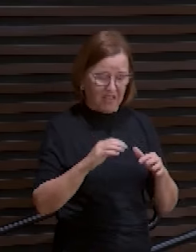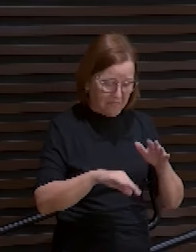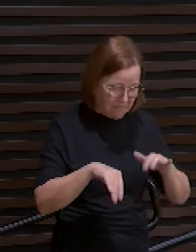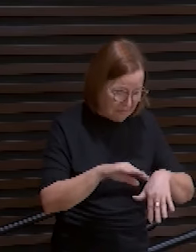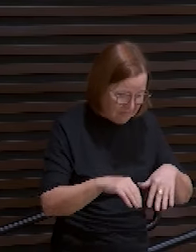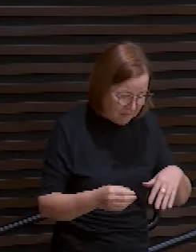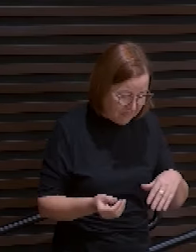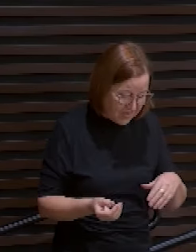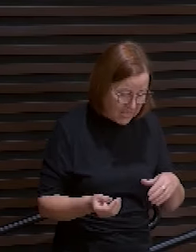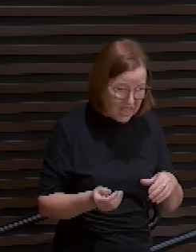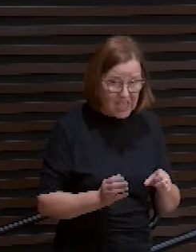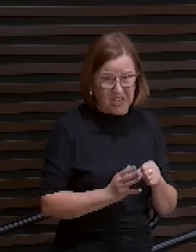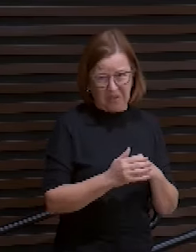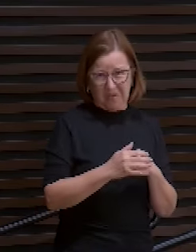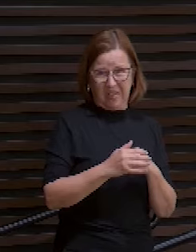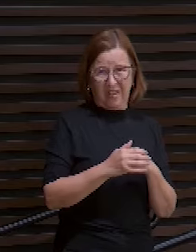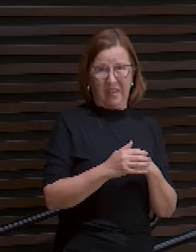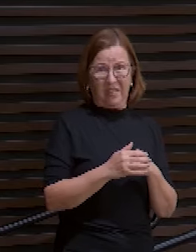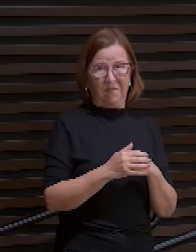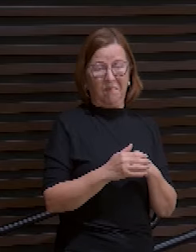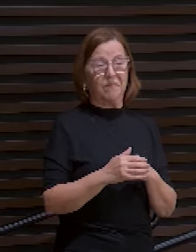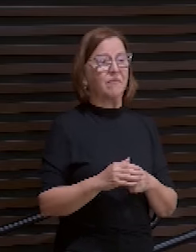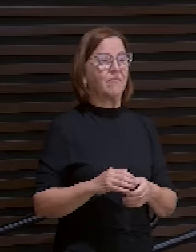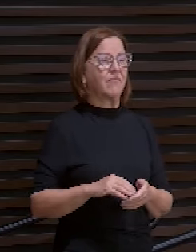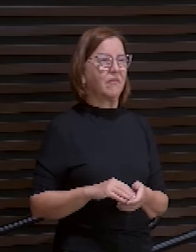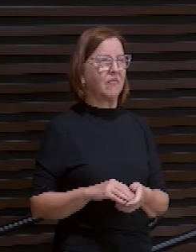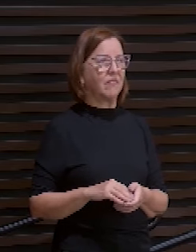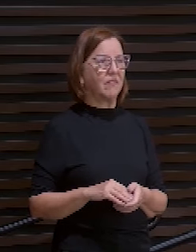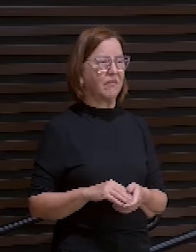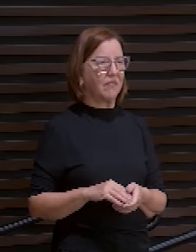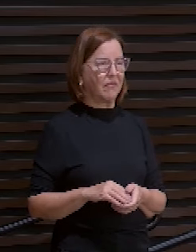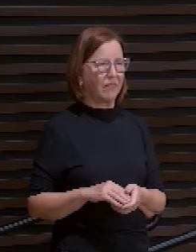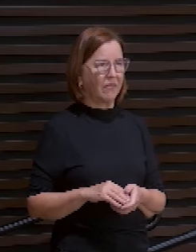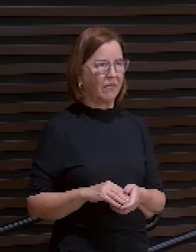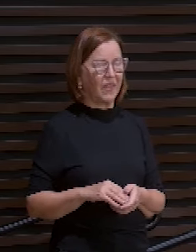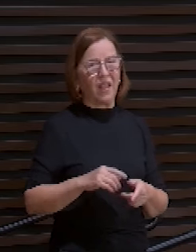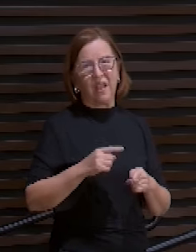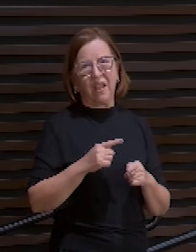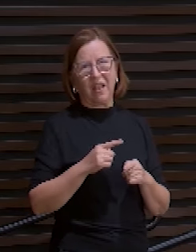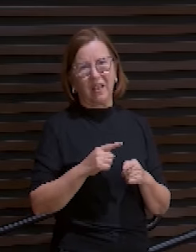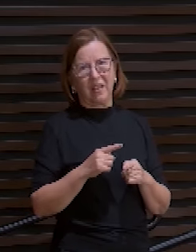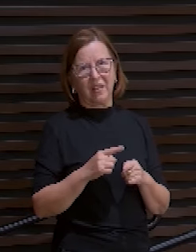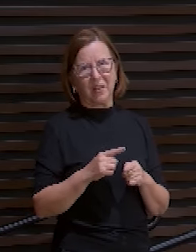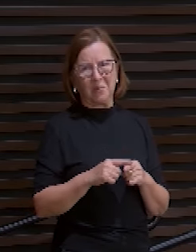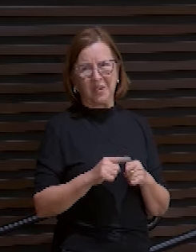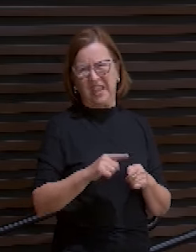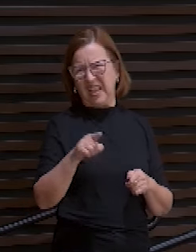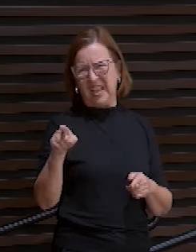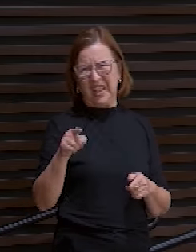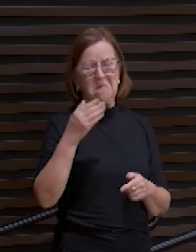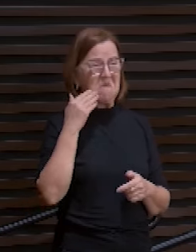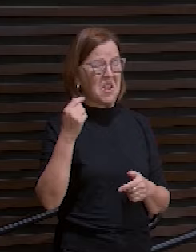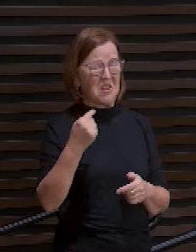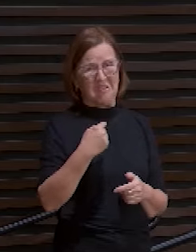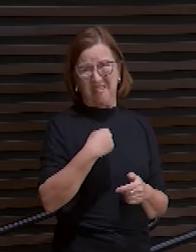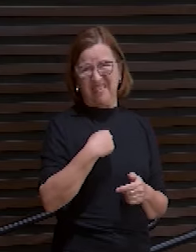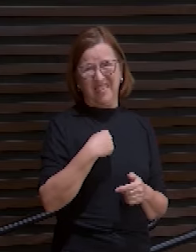me ama porque a a outra pessoa é melhor do que